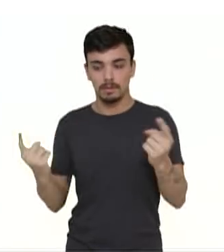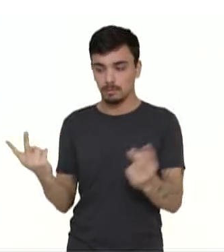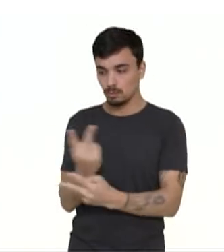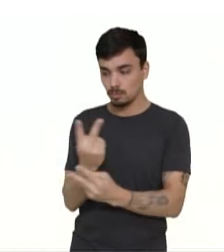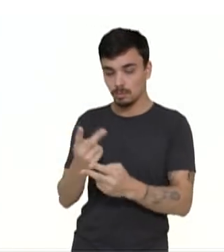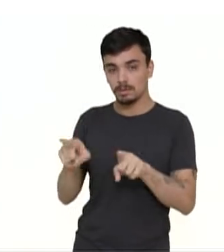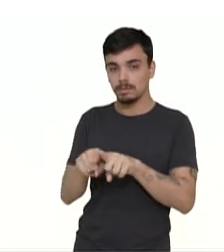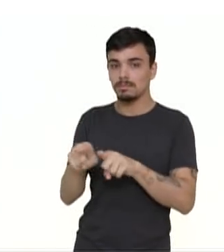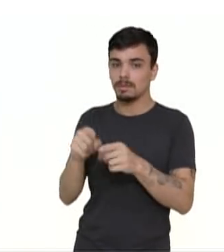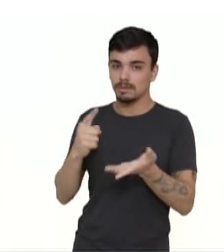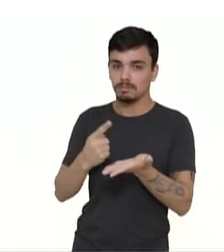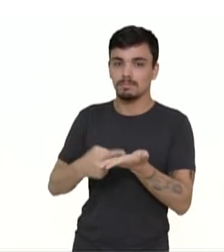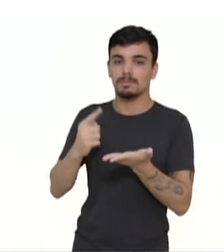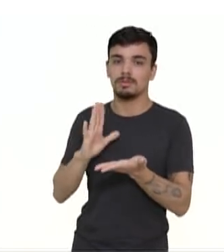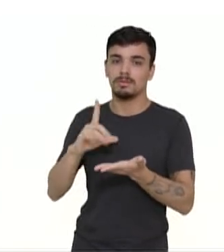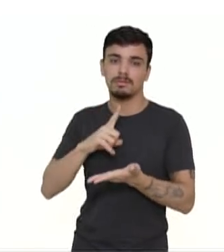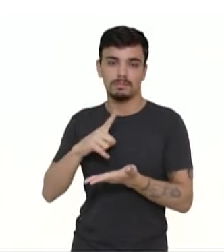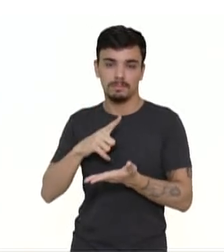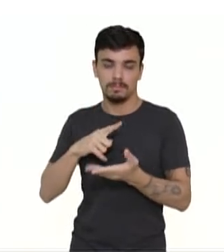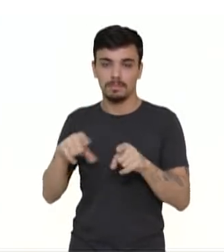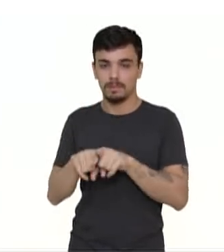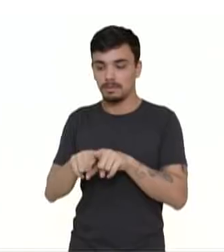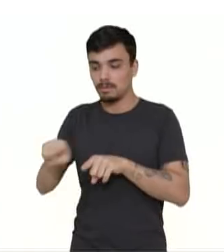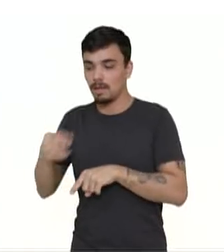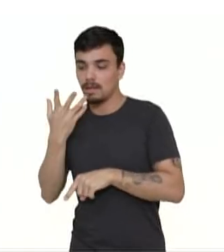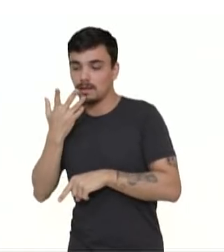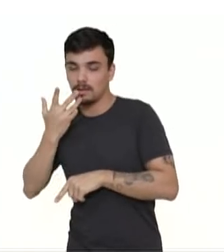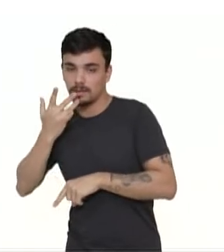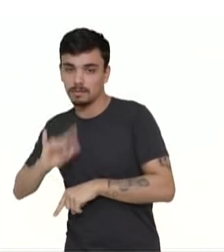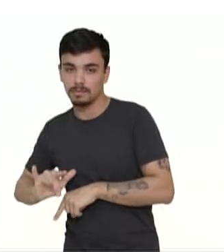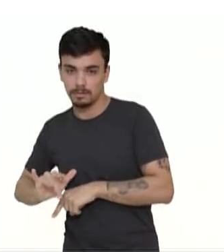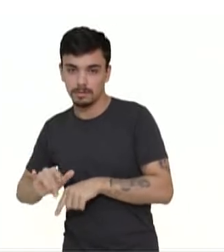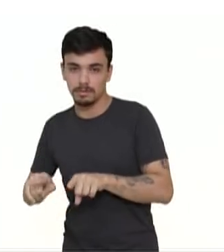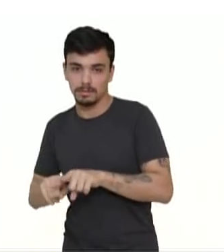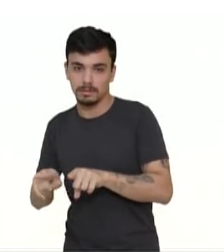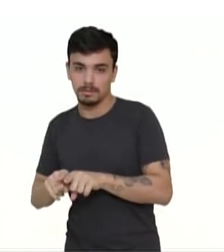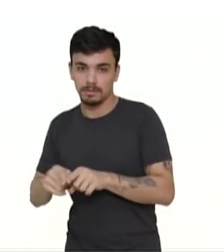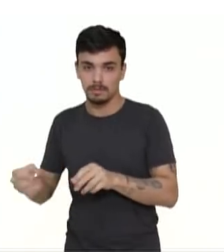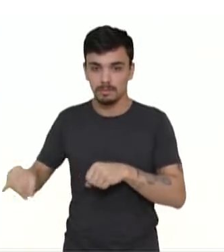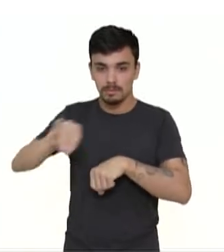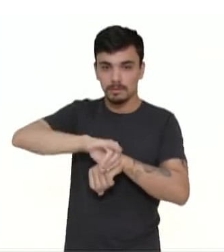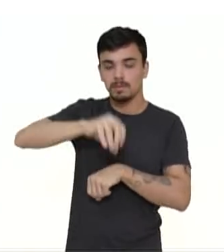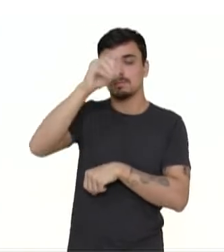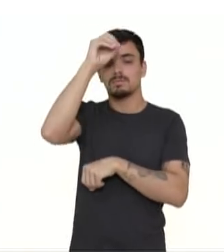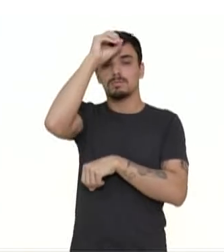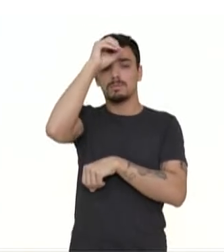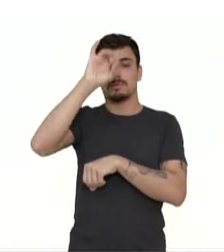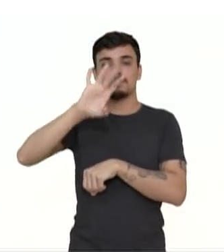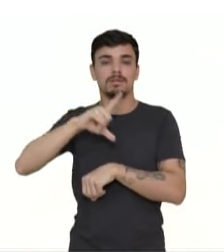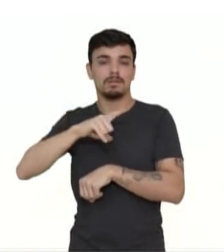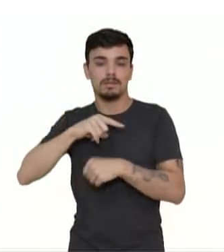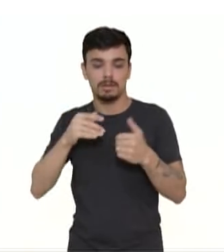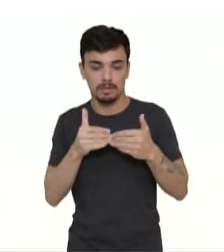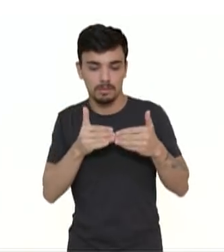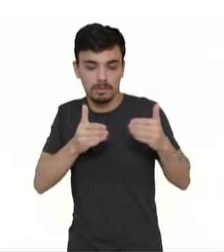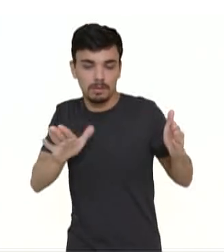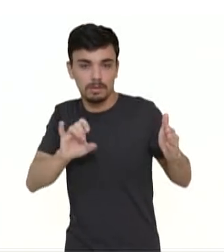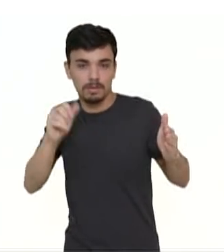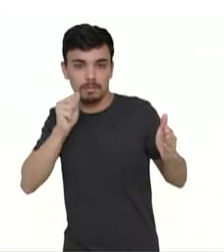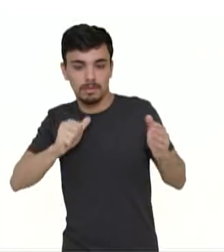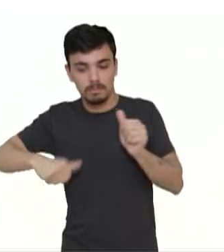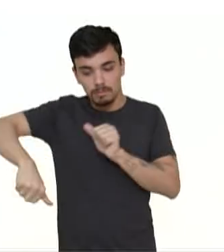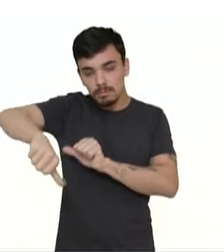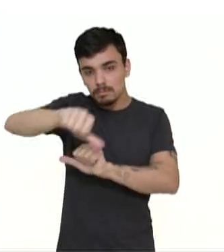eram comprometidos. Ela com sua infância impossível, o centro da inocência, que só se abriria quando ela fosse uma